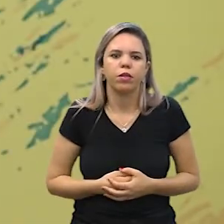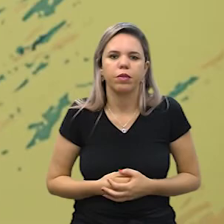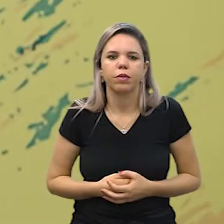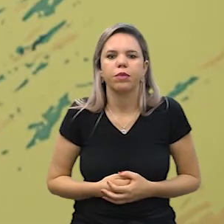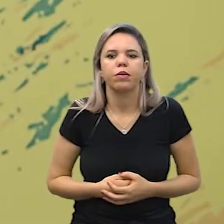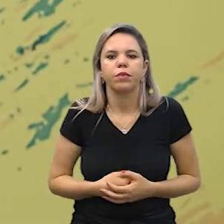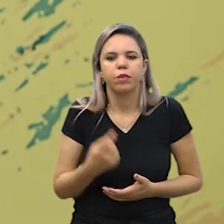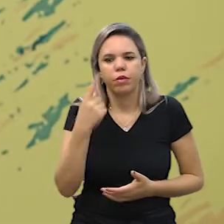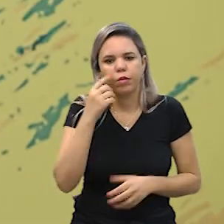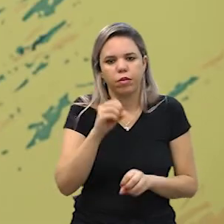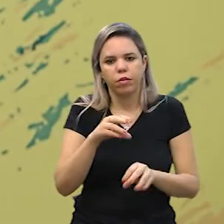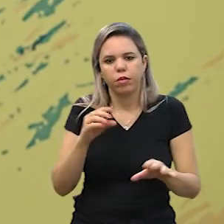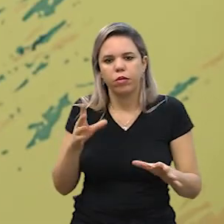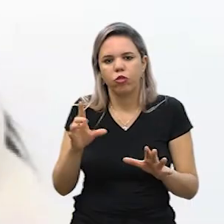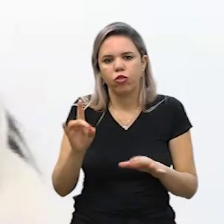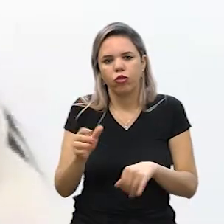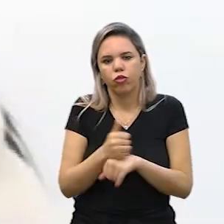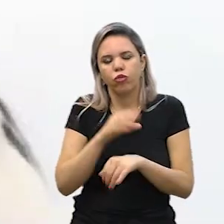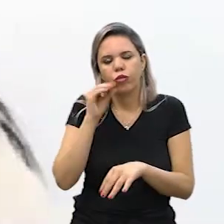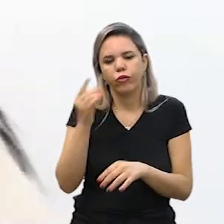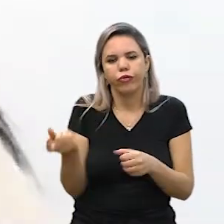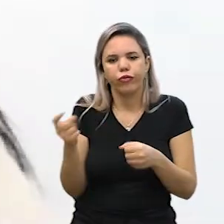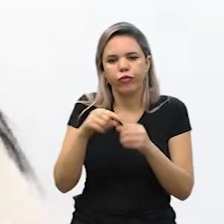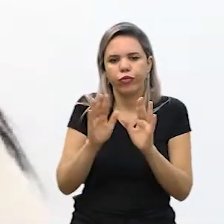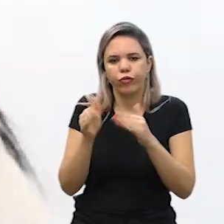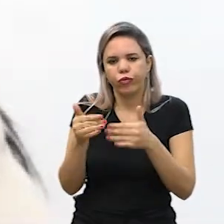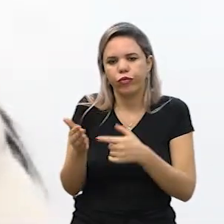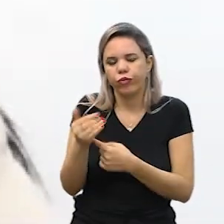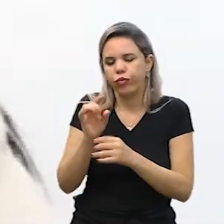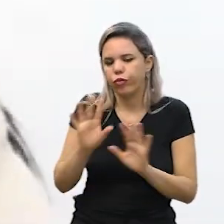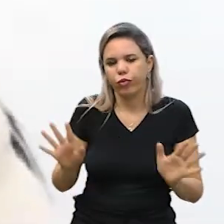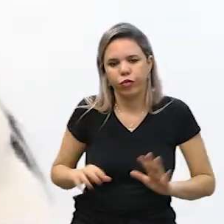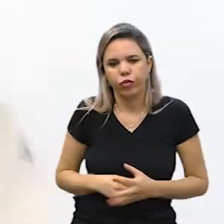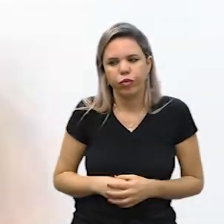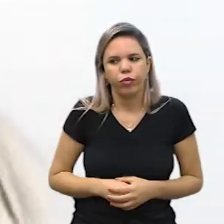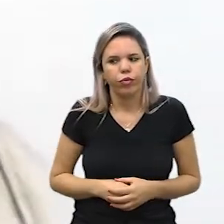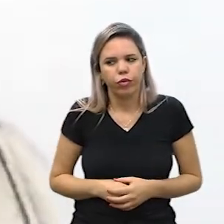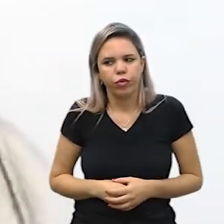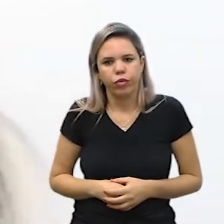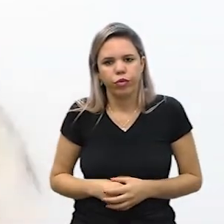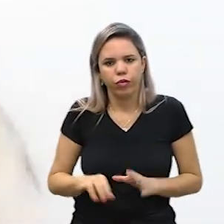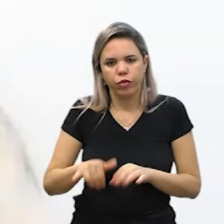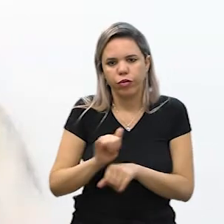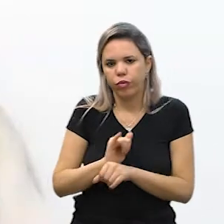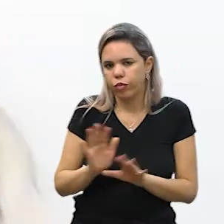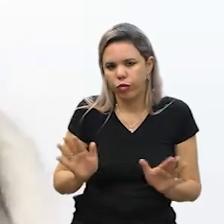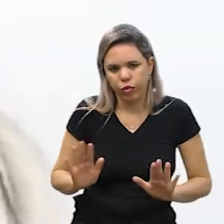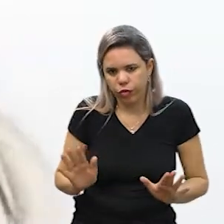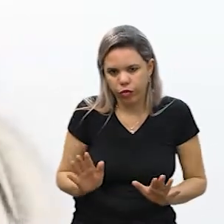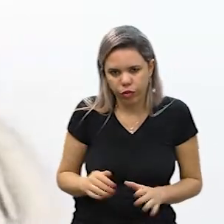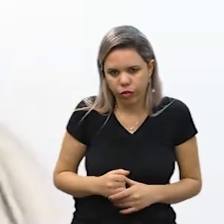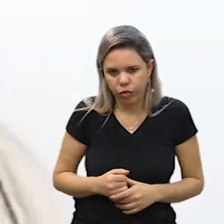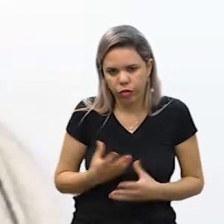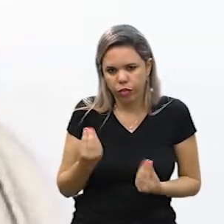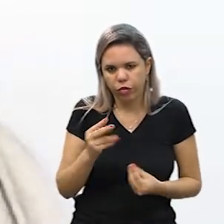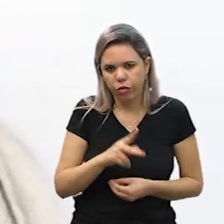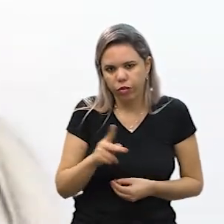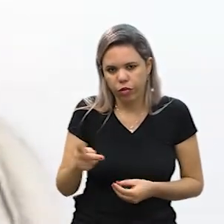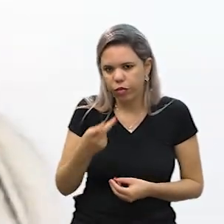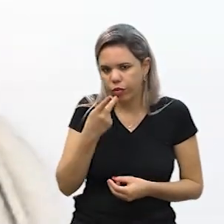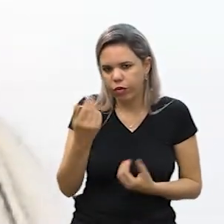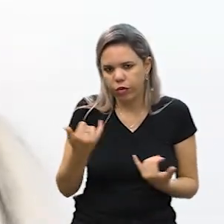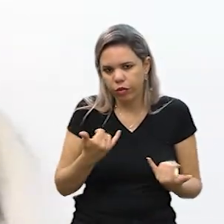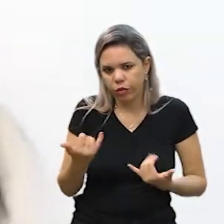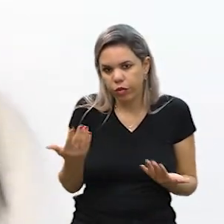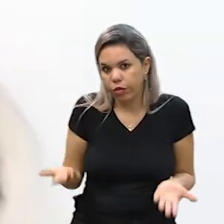ou deixar somente um corpo docente voltado para uma tecnologia de YouTube, né? Muitos professores comentam